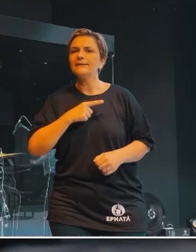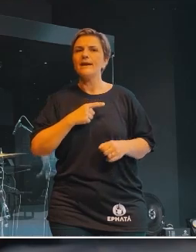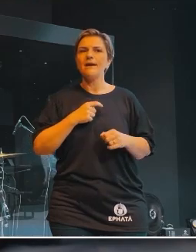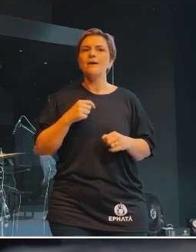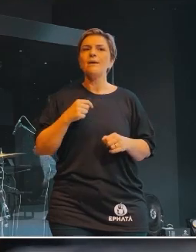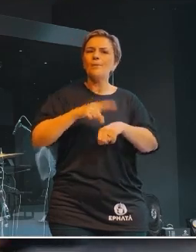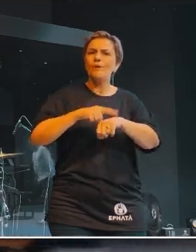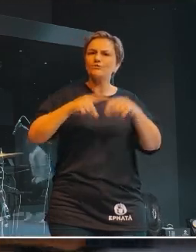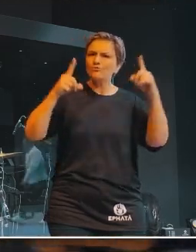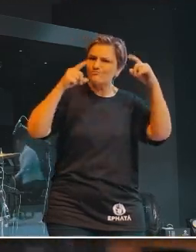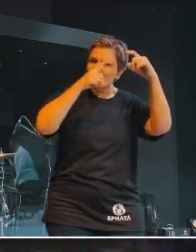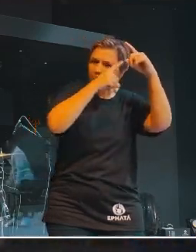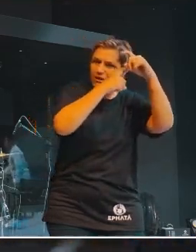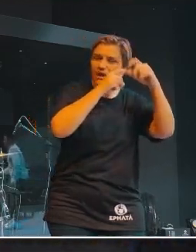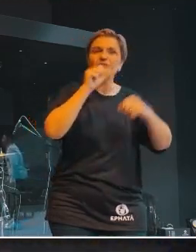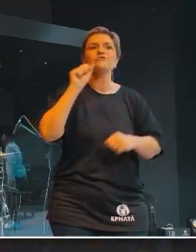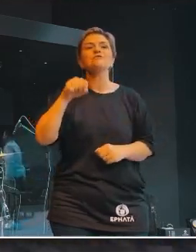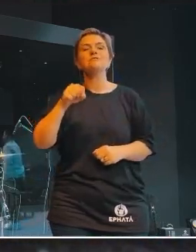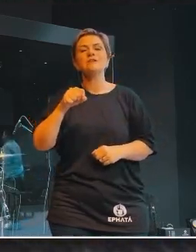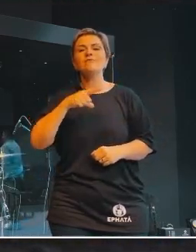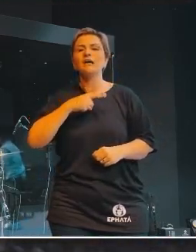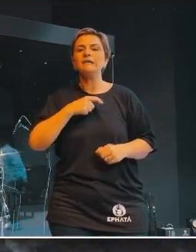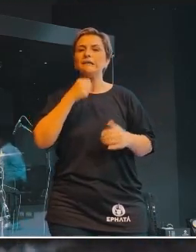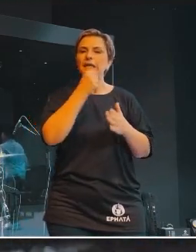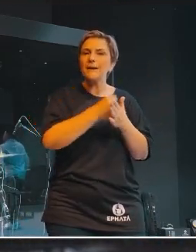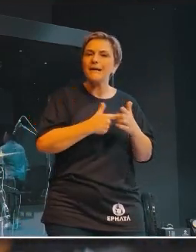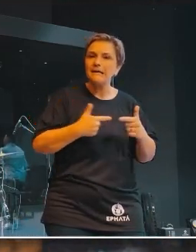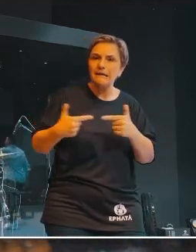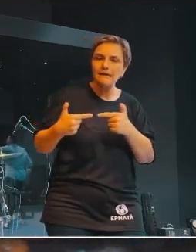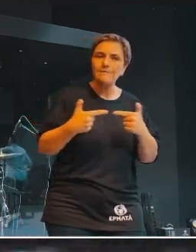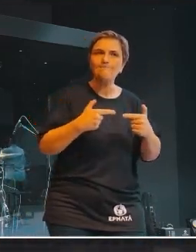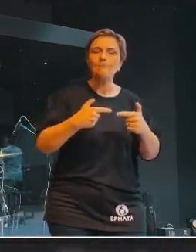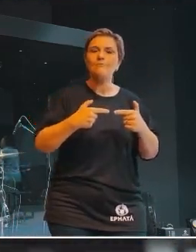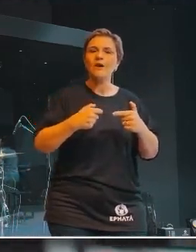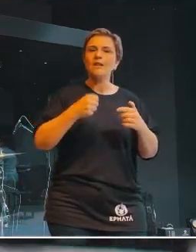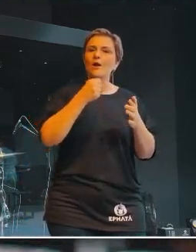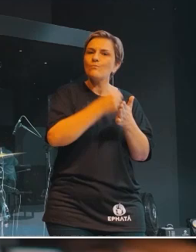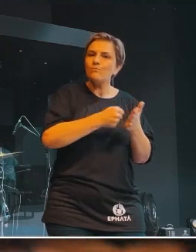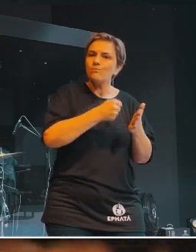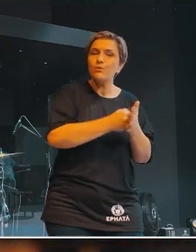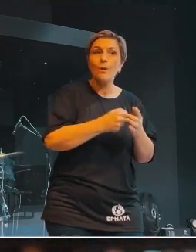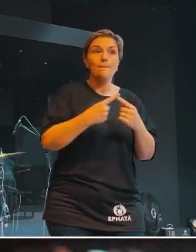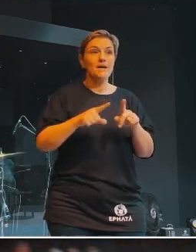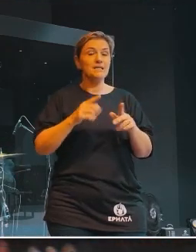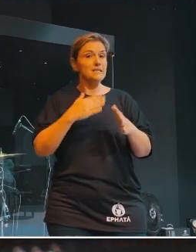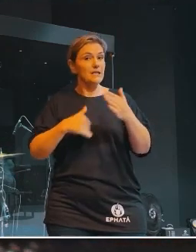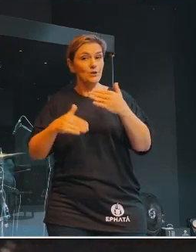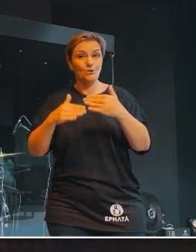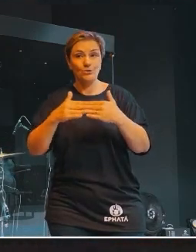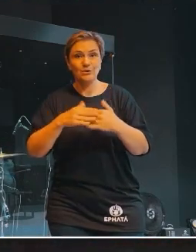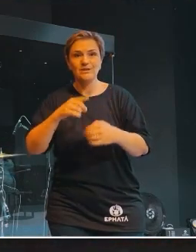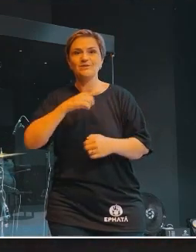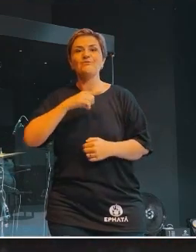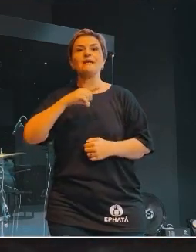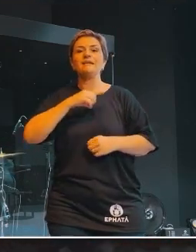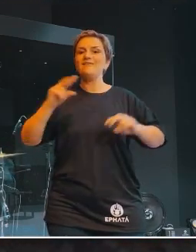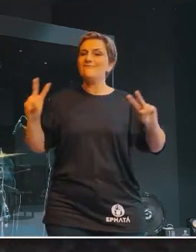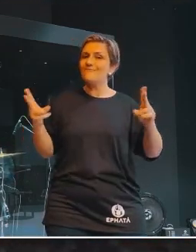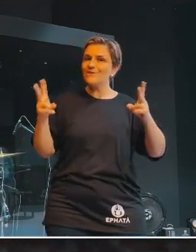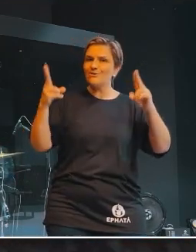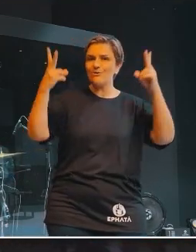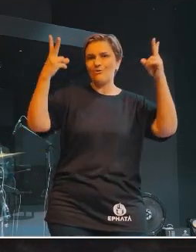tempestade? Vai. Pastor, vai ter batalha? Vai. Mas em todas elas vai haver vitória.